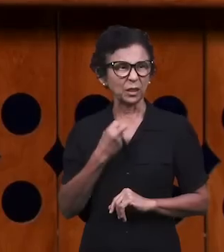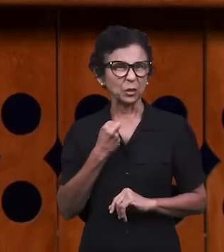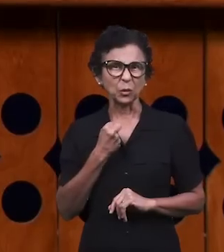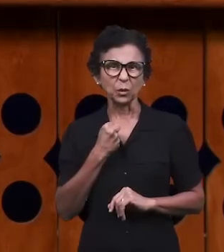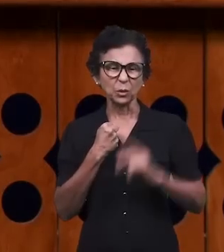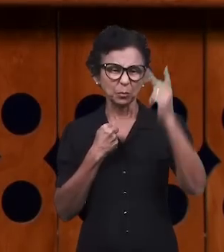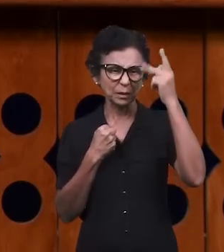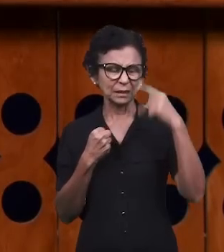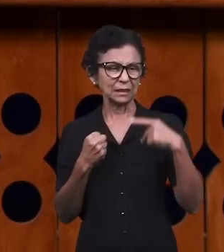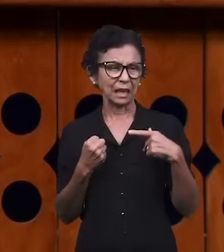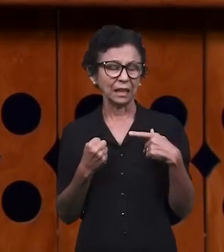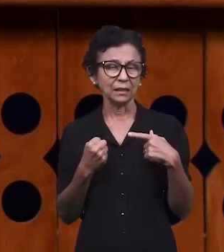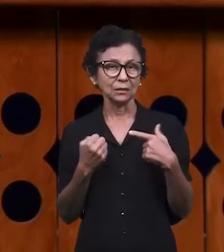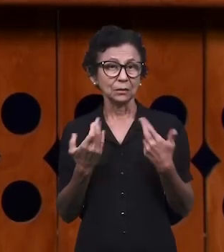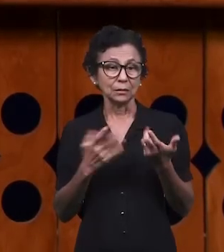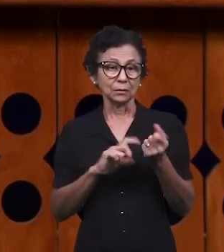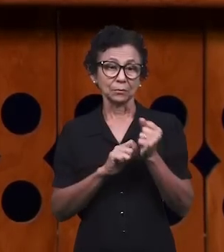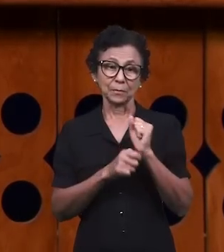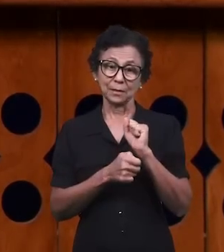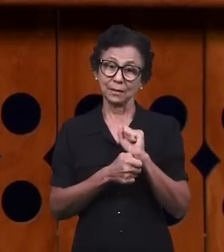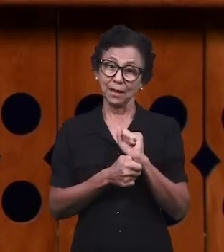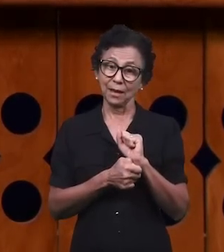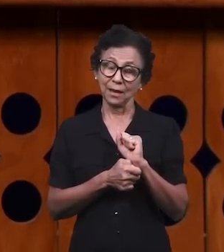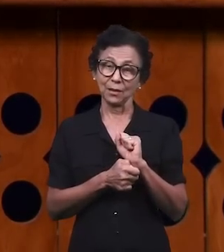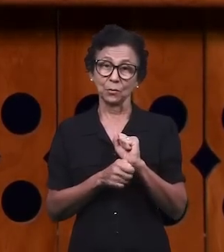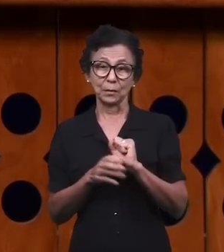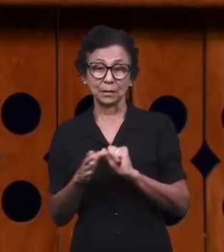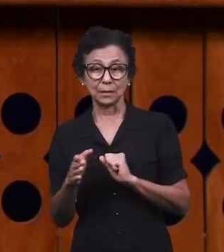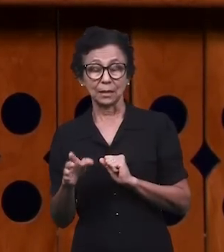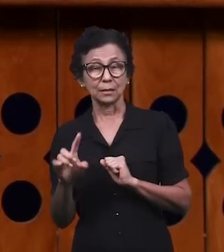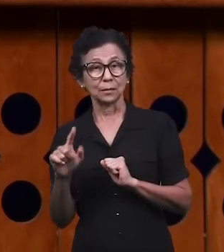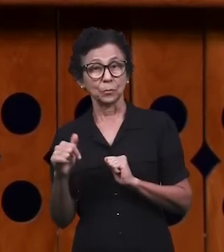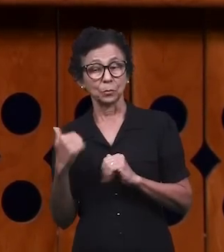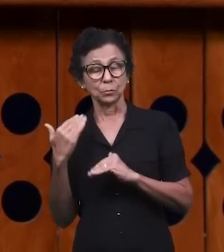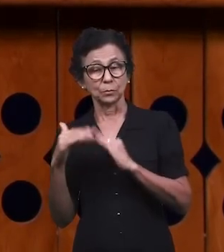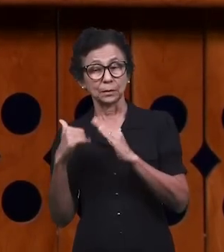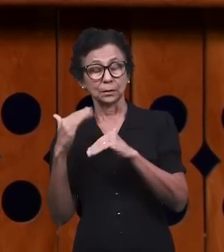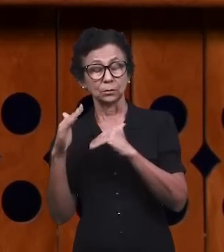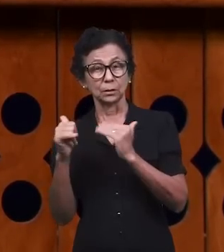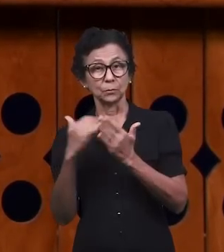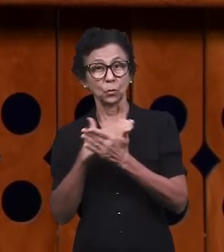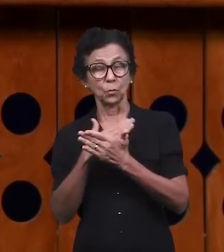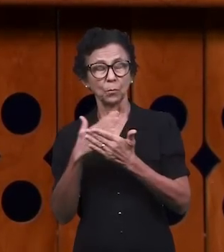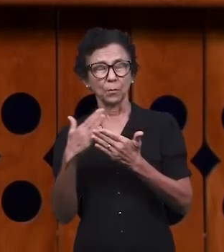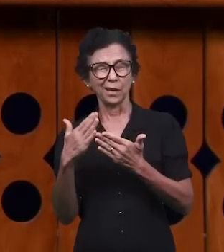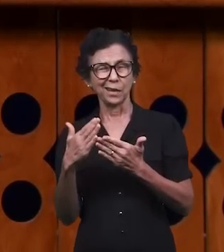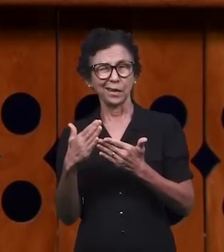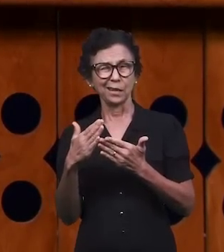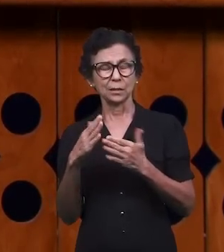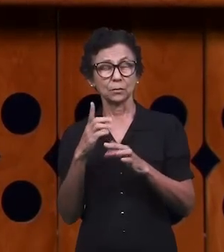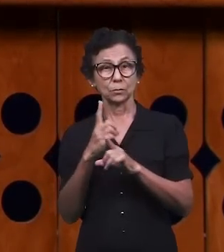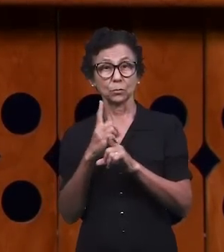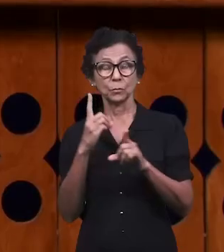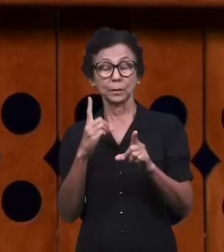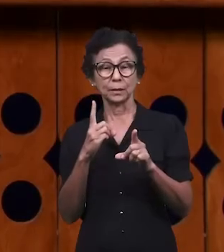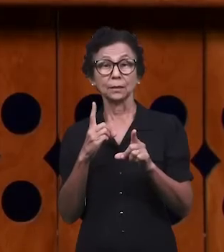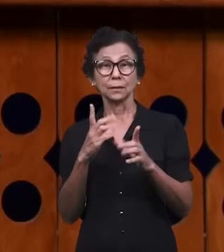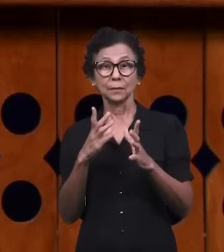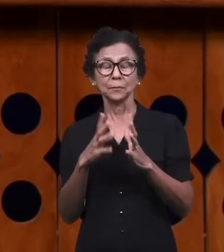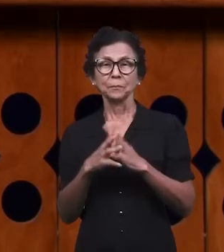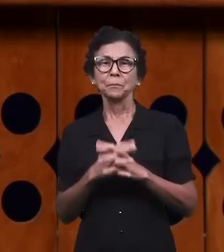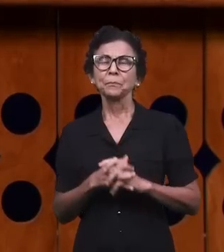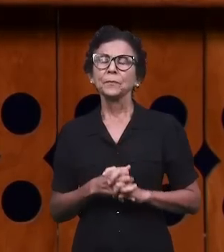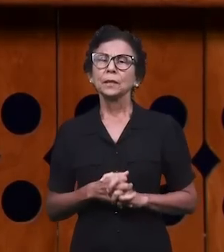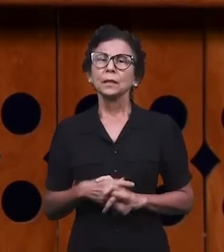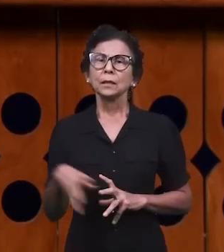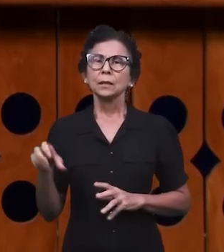também. Em determinado momento ele começa a ser revelado. Bom, e no Novo Testamento também nós vamos ver que esse